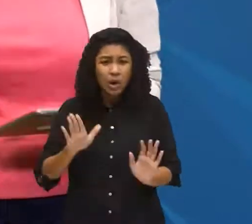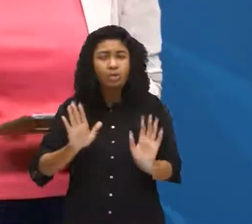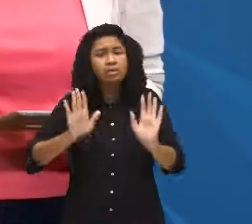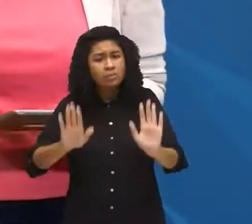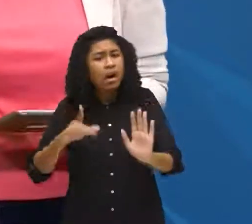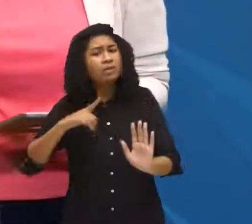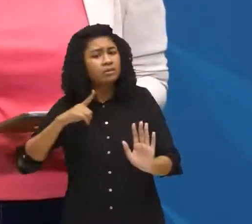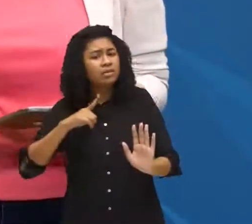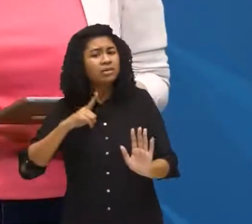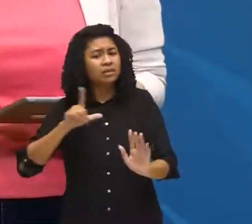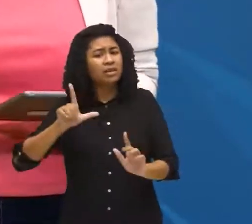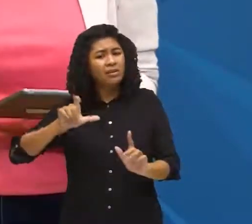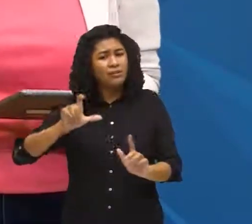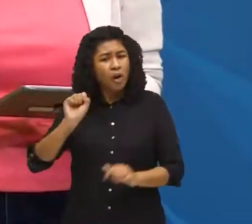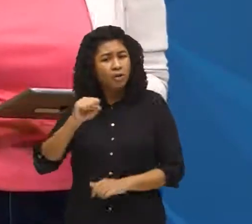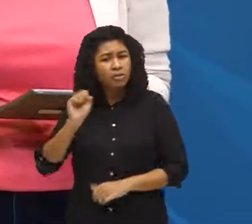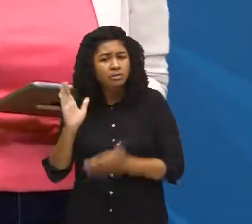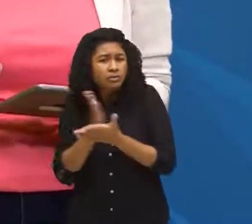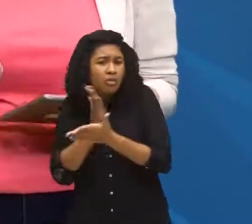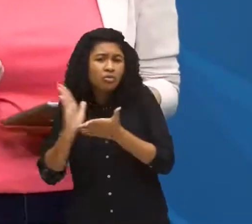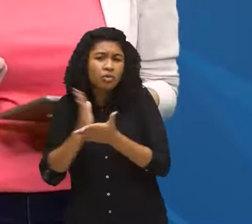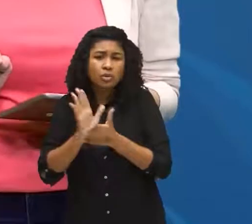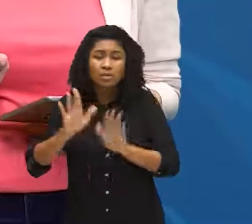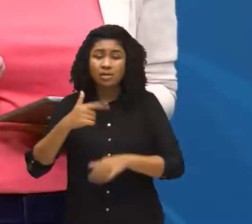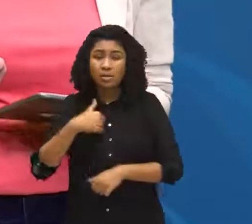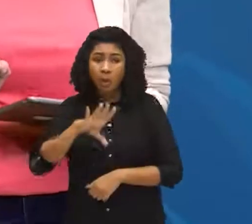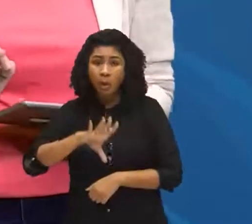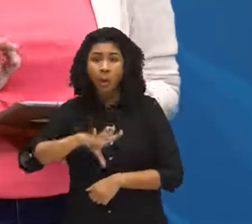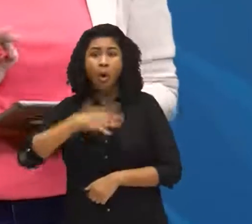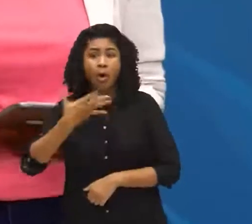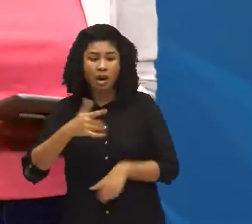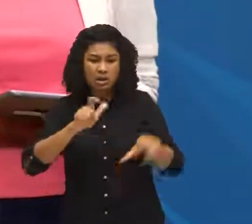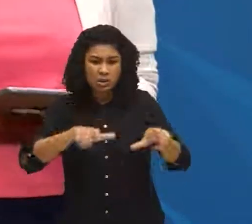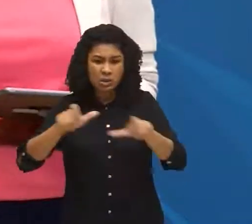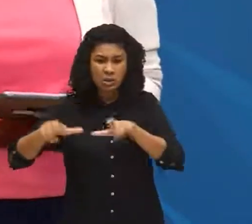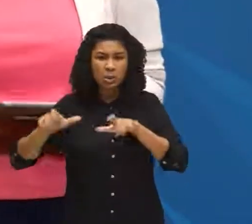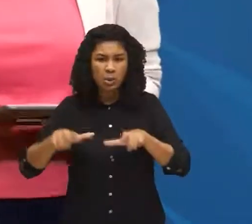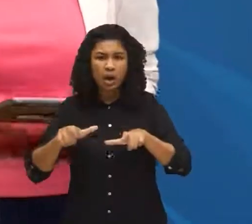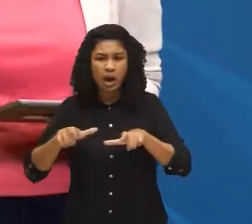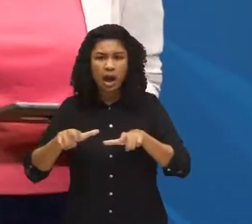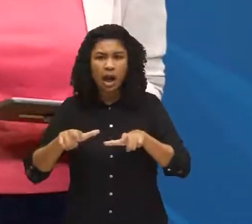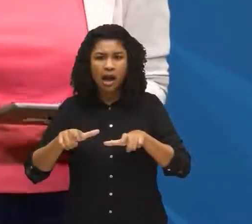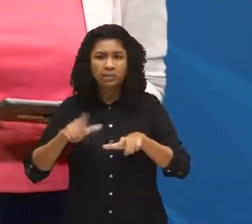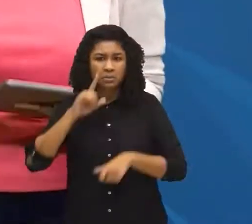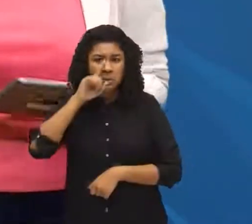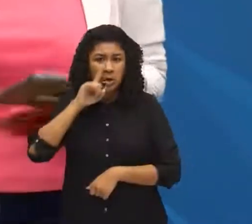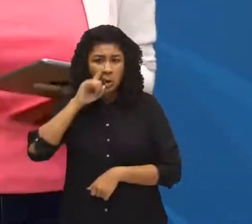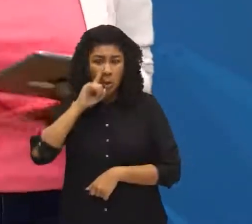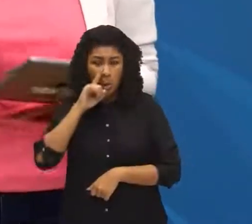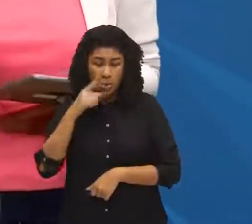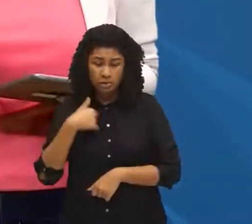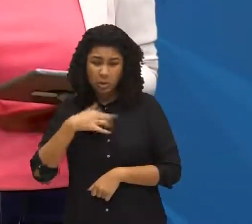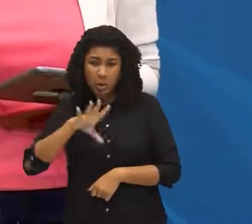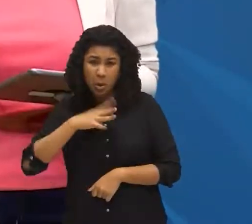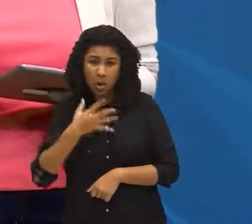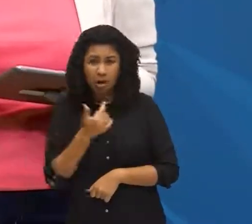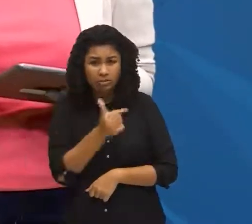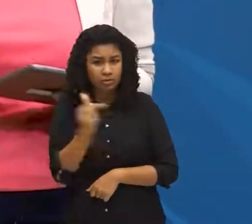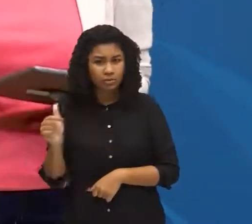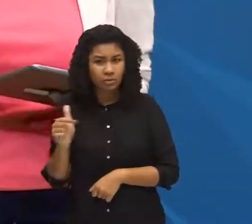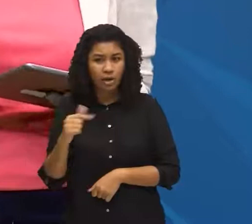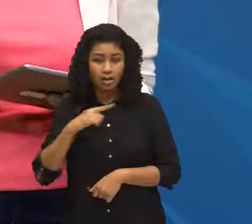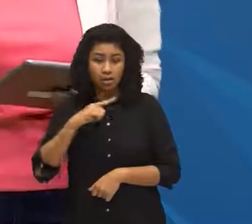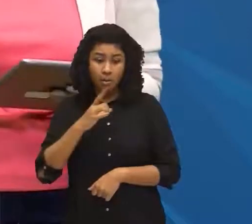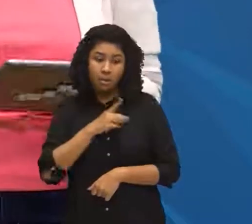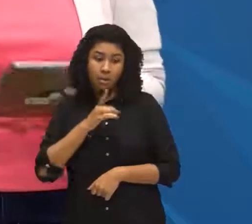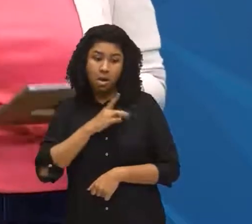Mas não tenho coragem de fazer fotos ali, né, em situações bem perigosas. Eu fico morrendo de medo, principalmente ali de altura, tá